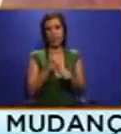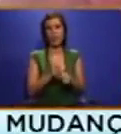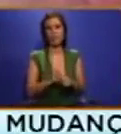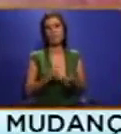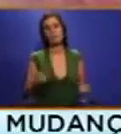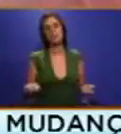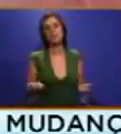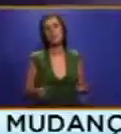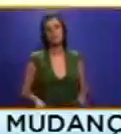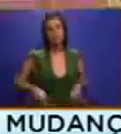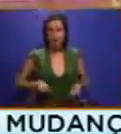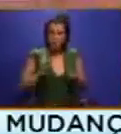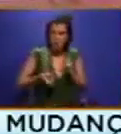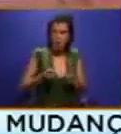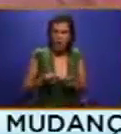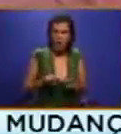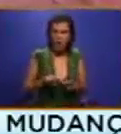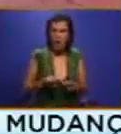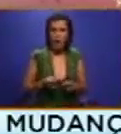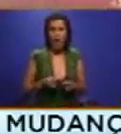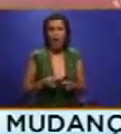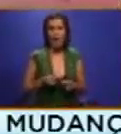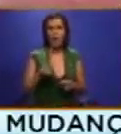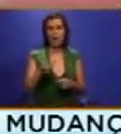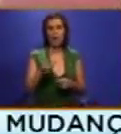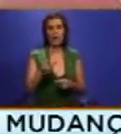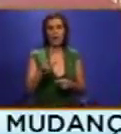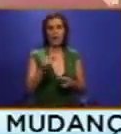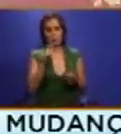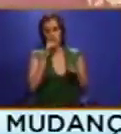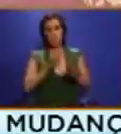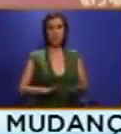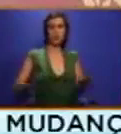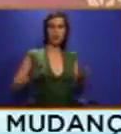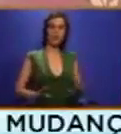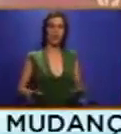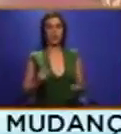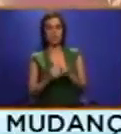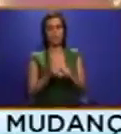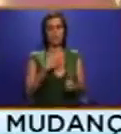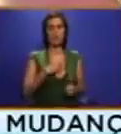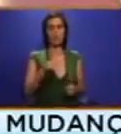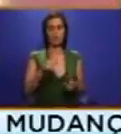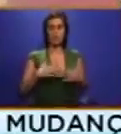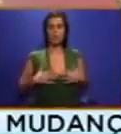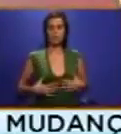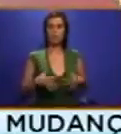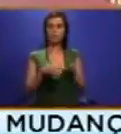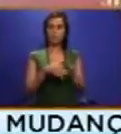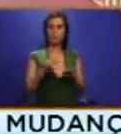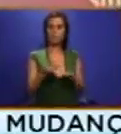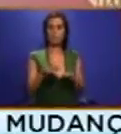trabalho calças de ganga e agora aqui o look mais mais descontraído não é gosto muito deste top assim este gênero